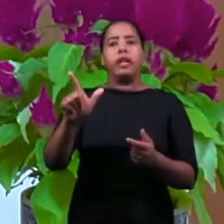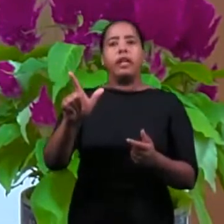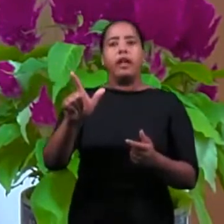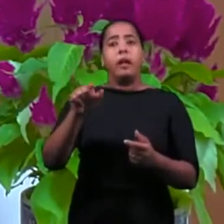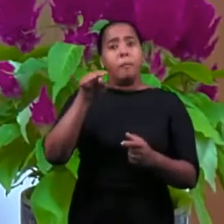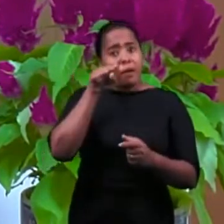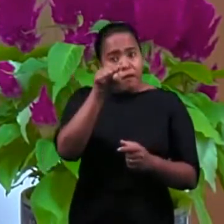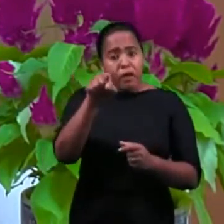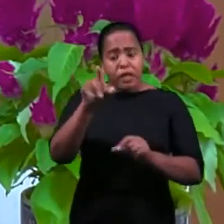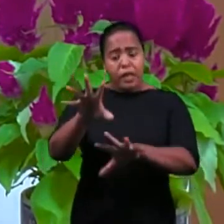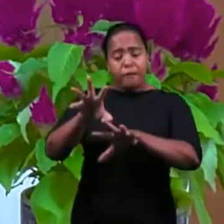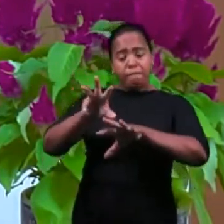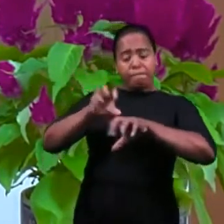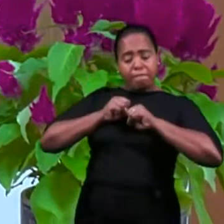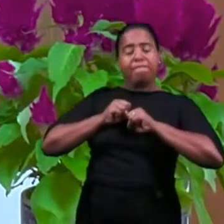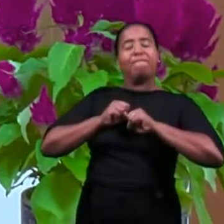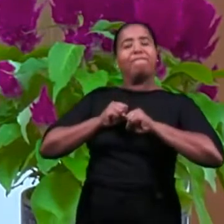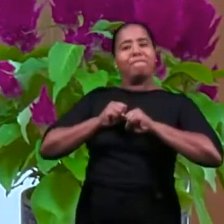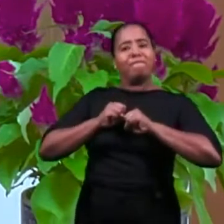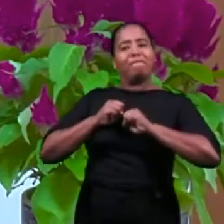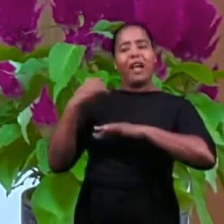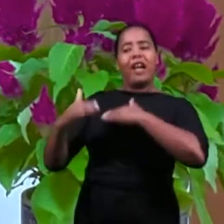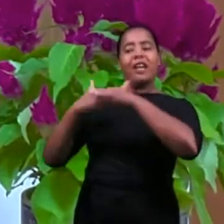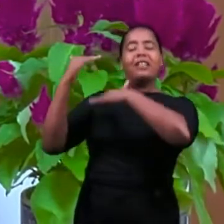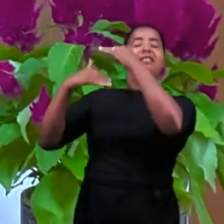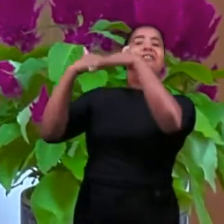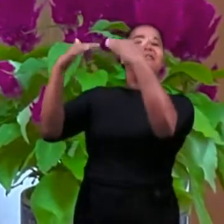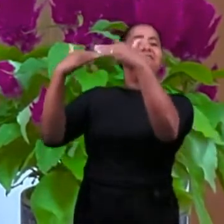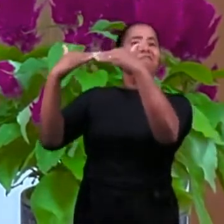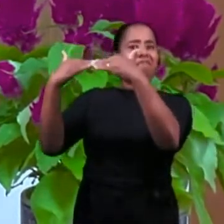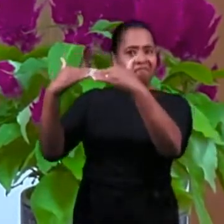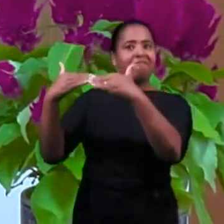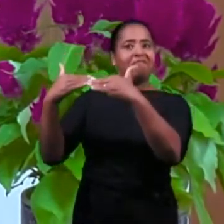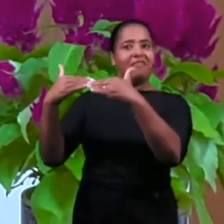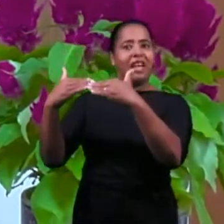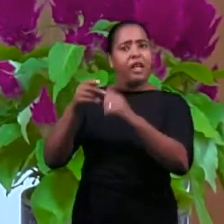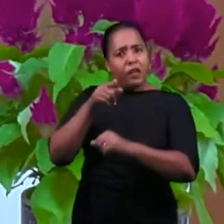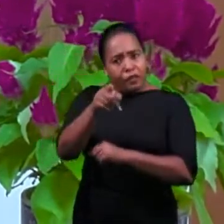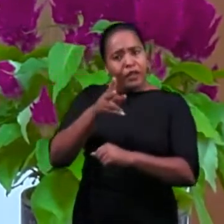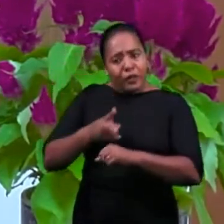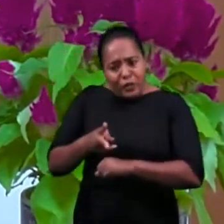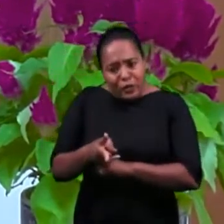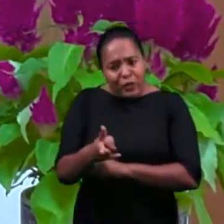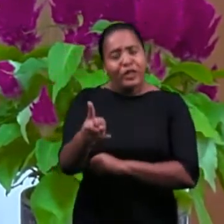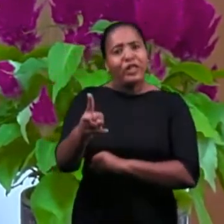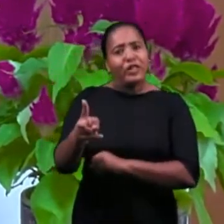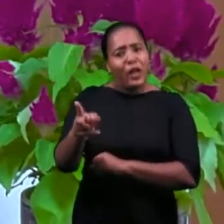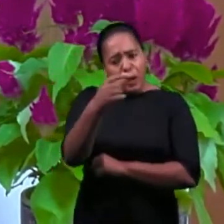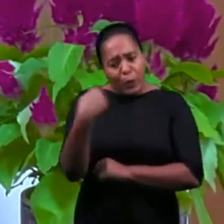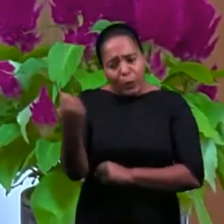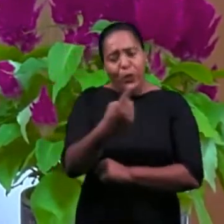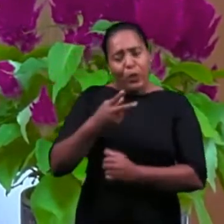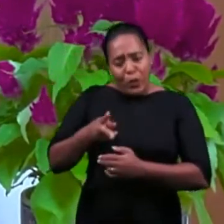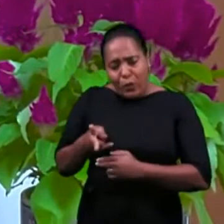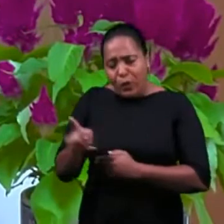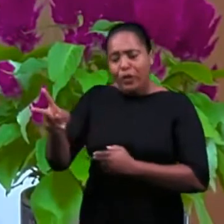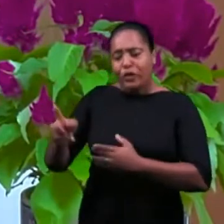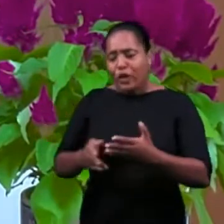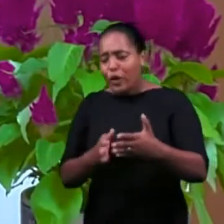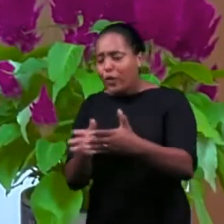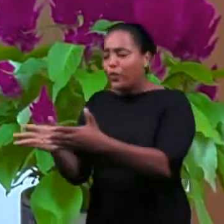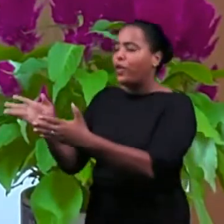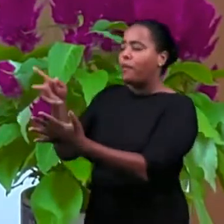adquirir, para que você possa prosperar, para que você possa continuar nesta caminhada de